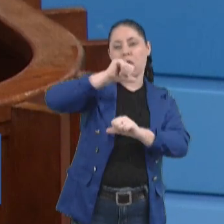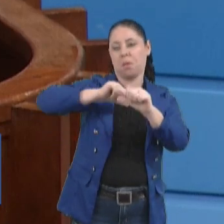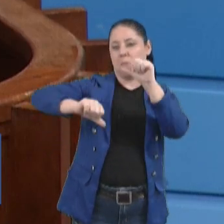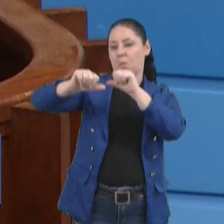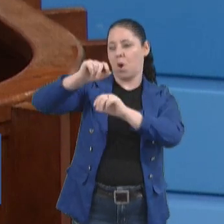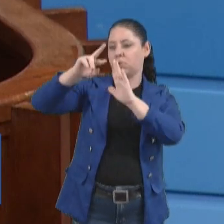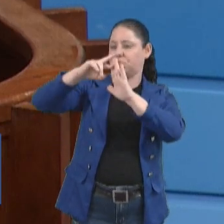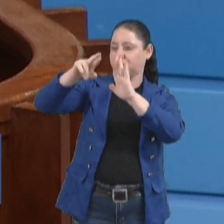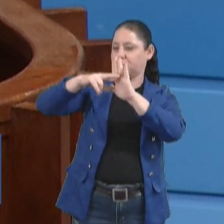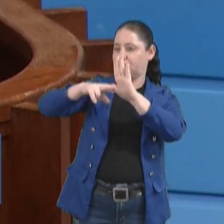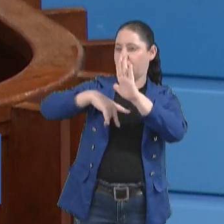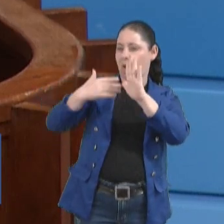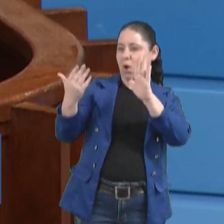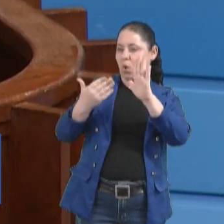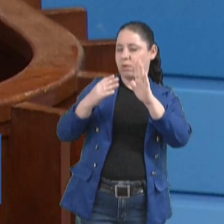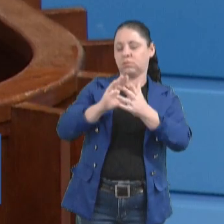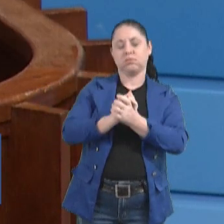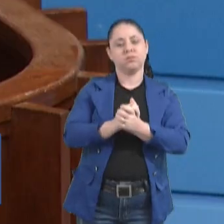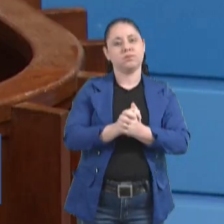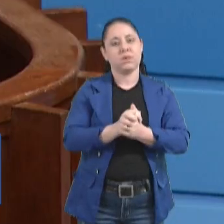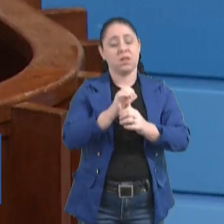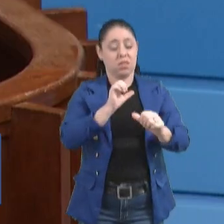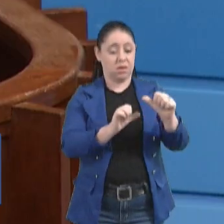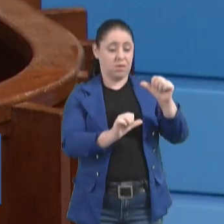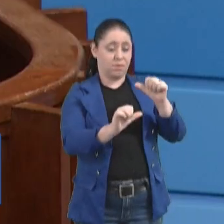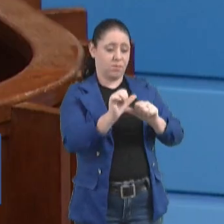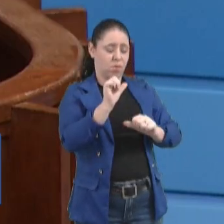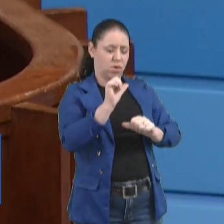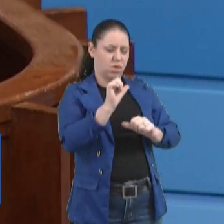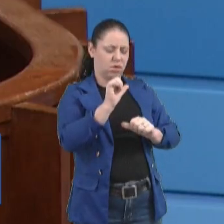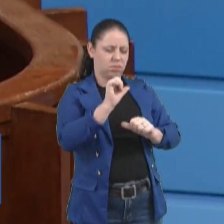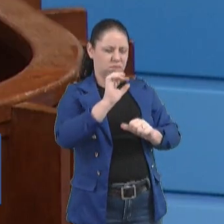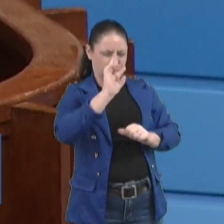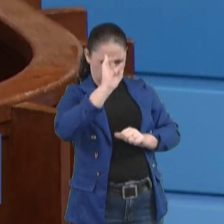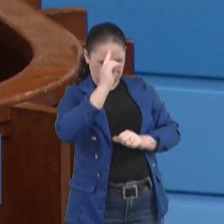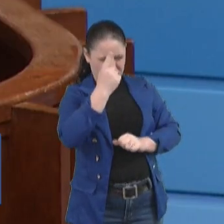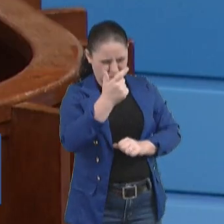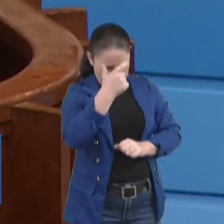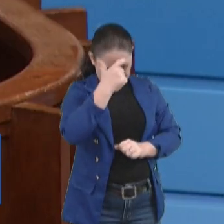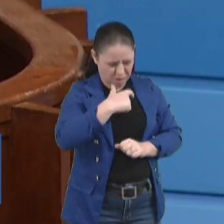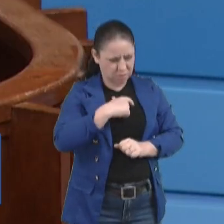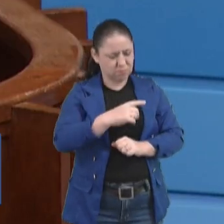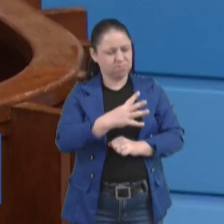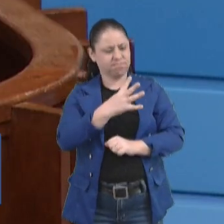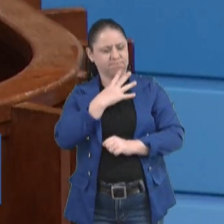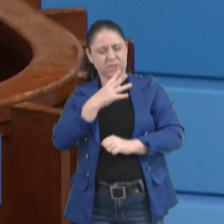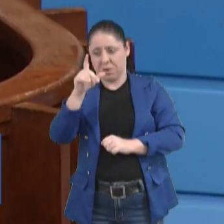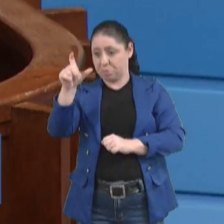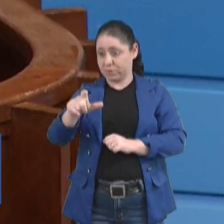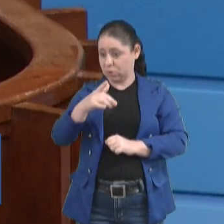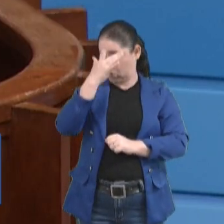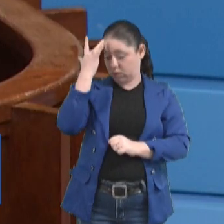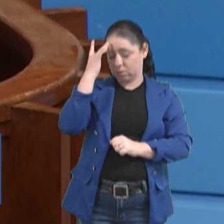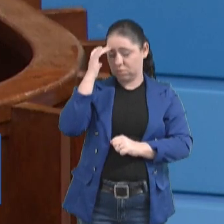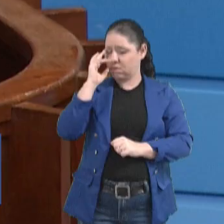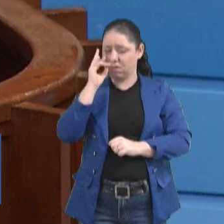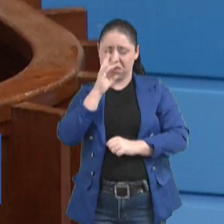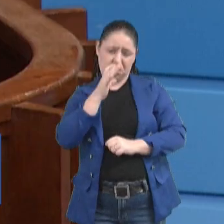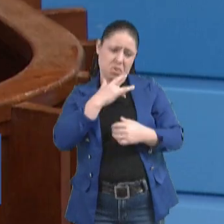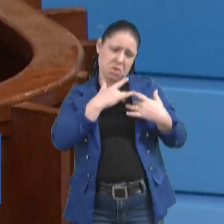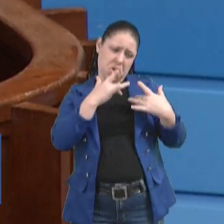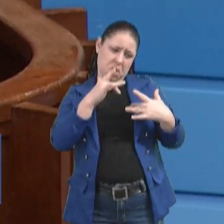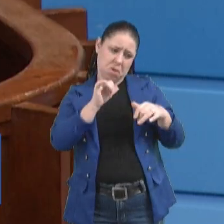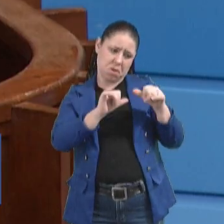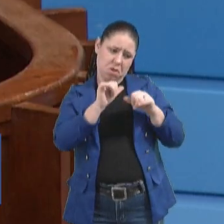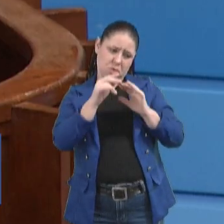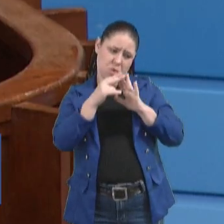daquilo que a gente aprendeu, transforma os sentimentos e impressões pessoais dos julgadores